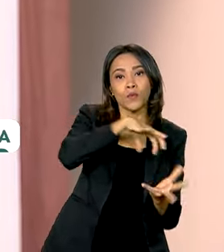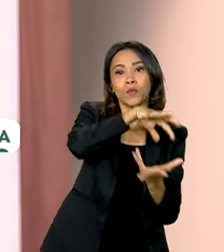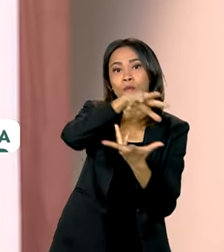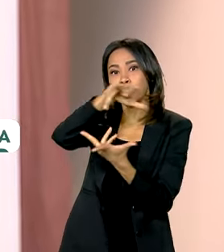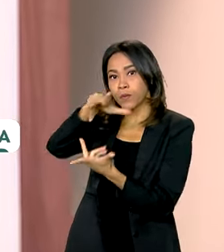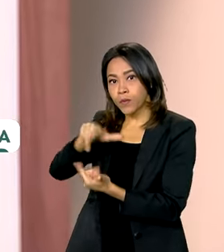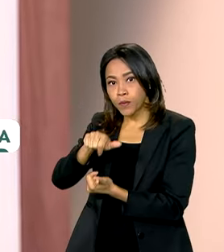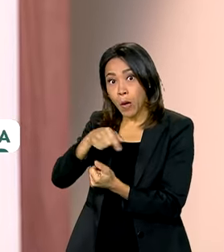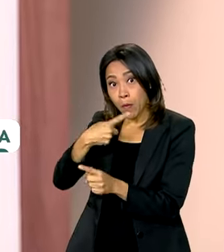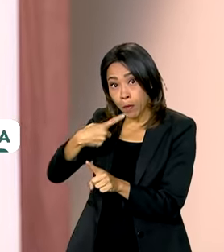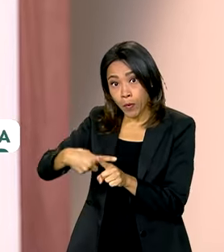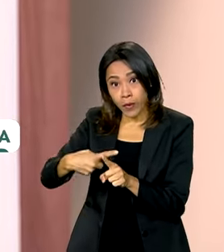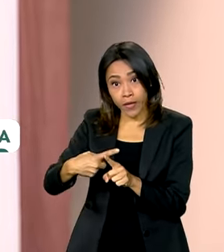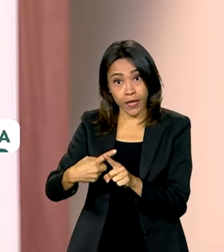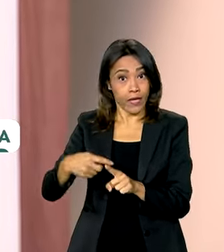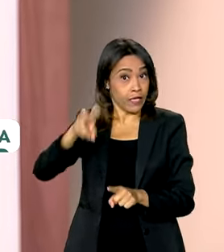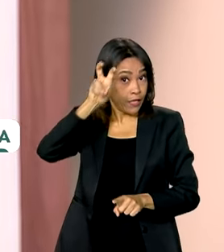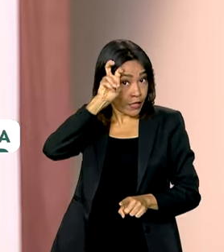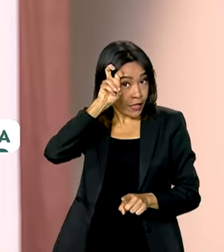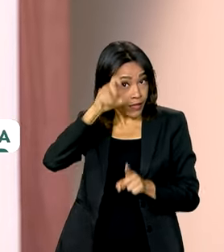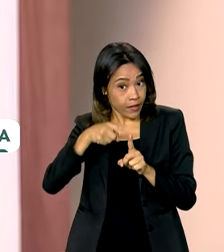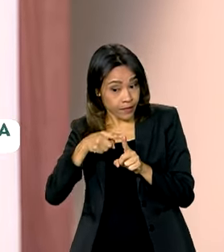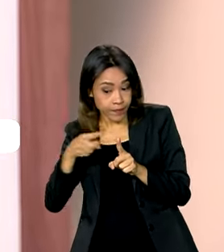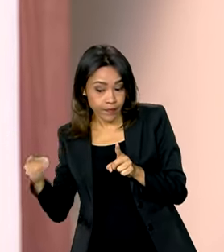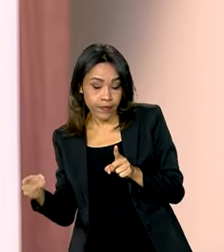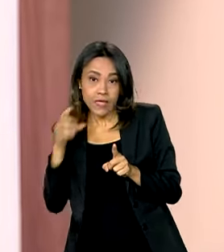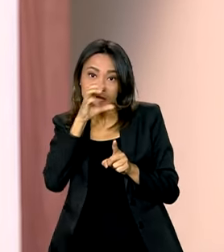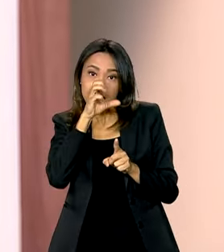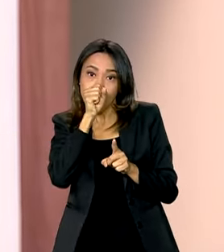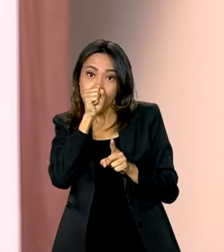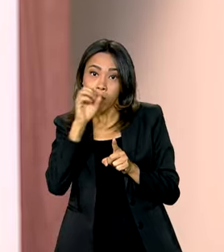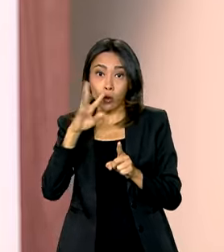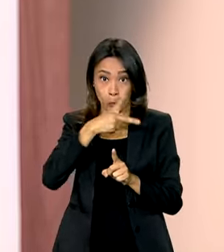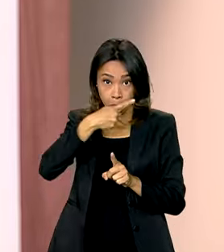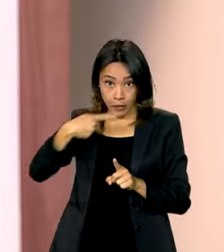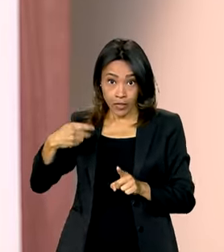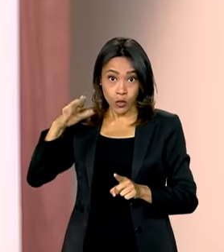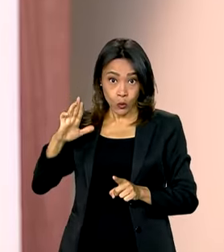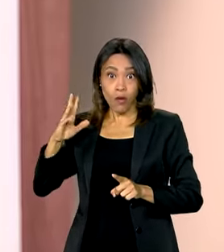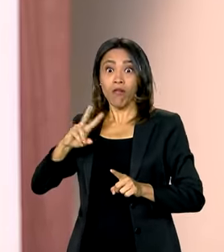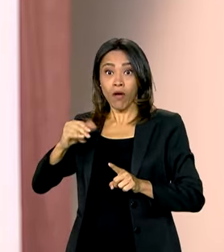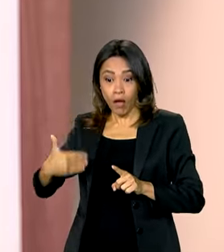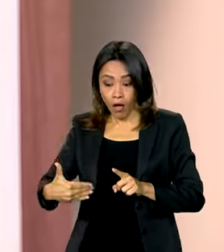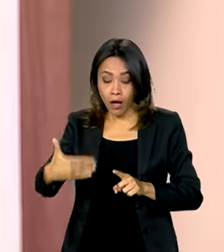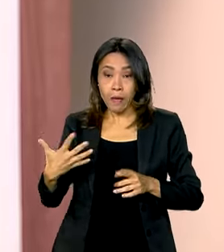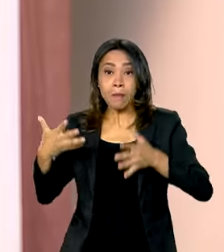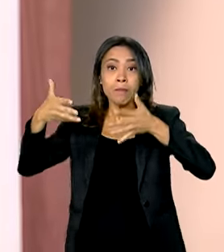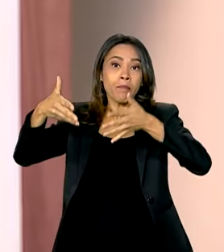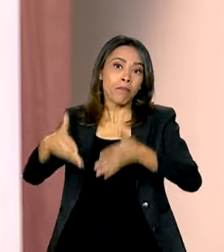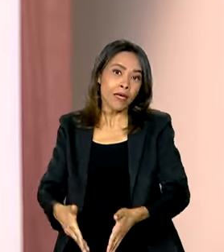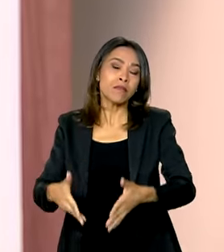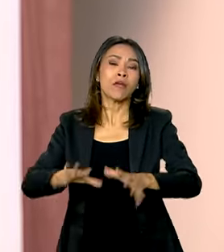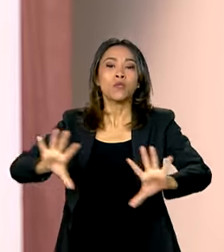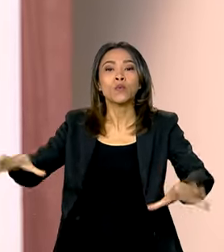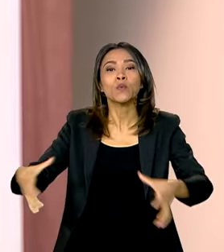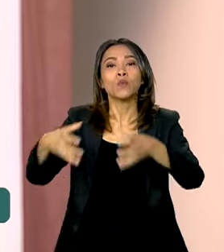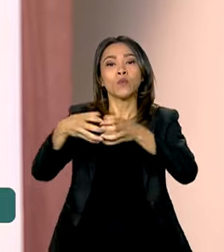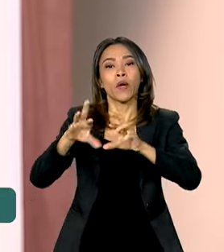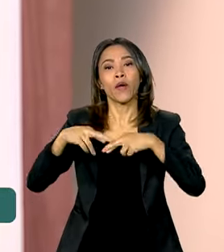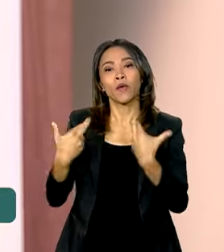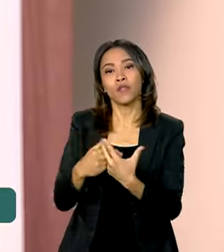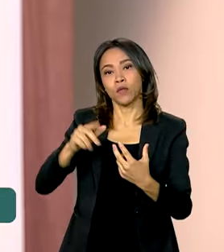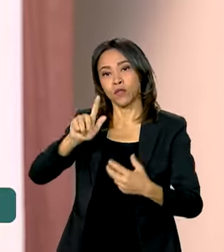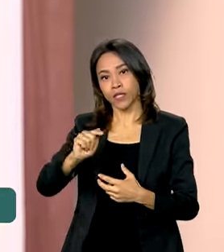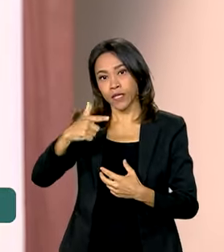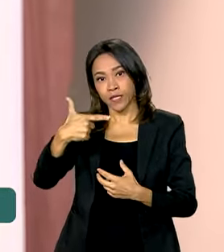internacionais, porque de quinta a sábado o presidente Lula vai participar da cúpula do G7 em Roma, na Itália. No encontro,